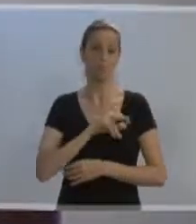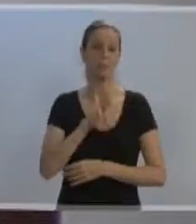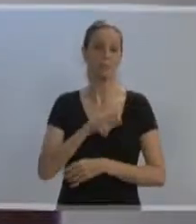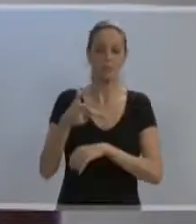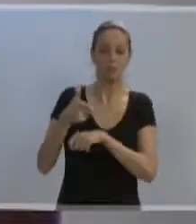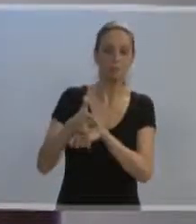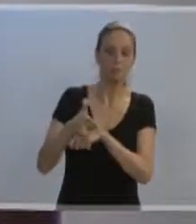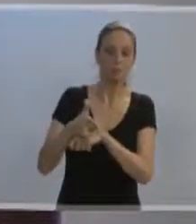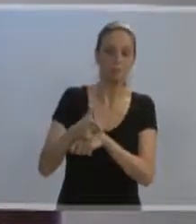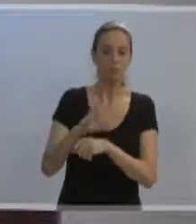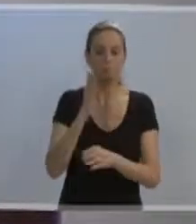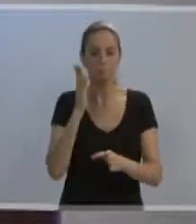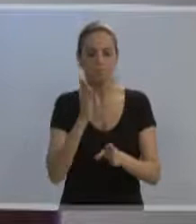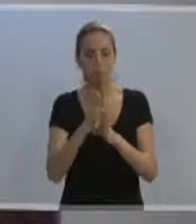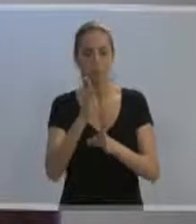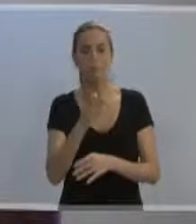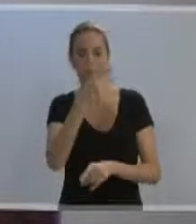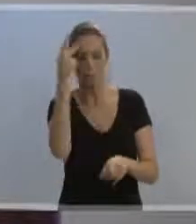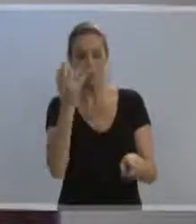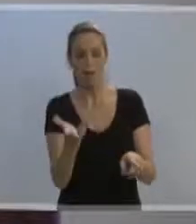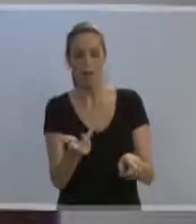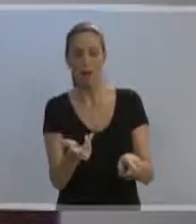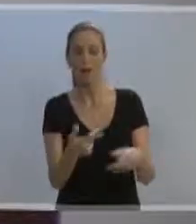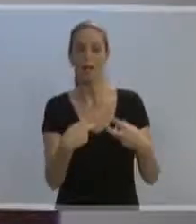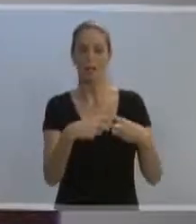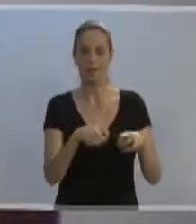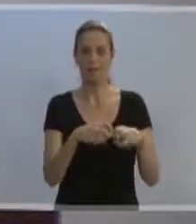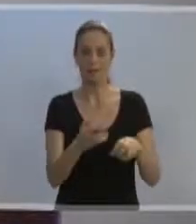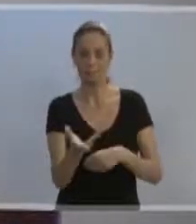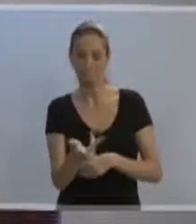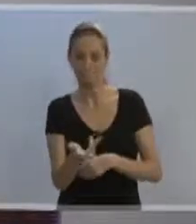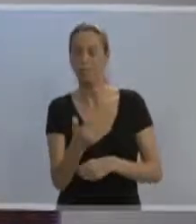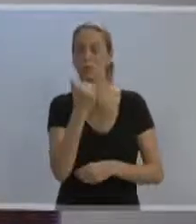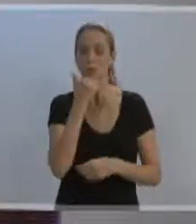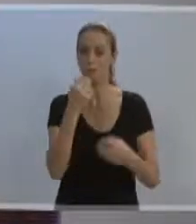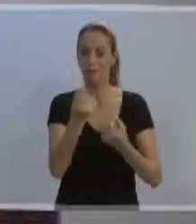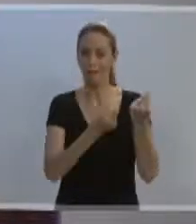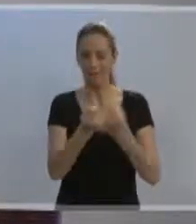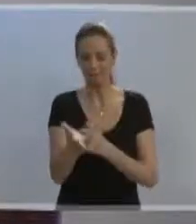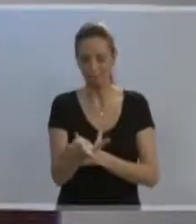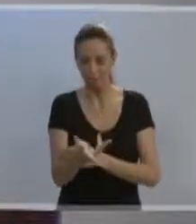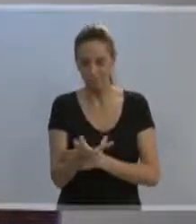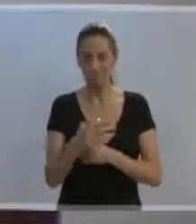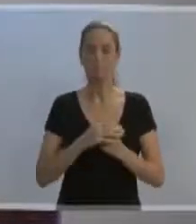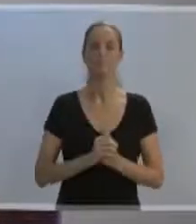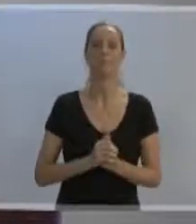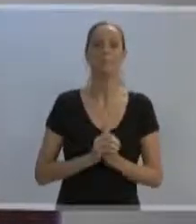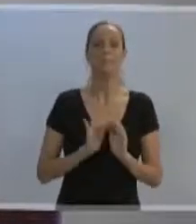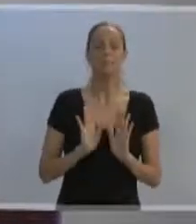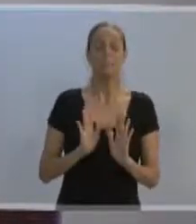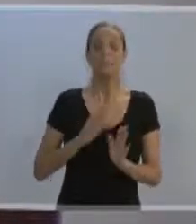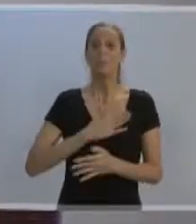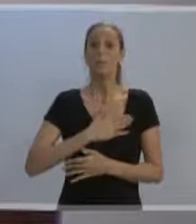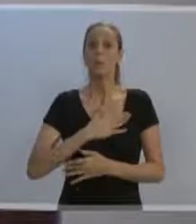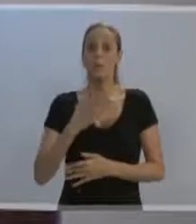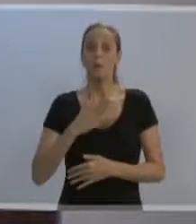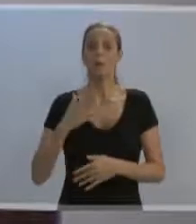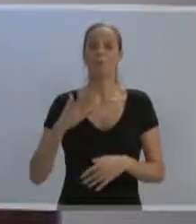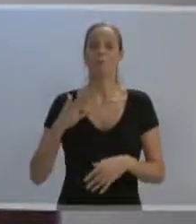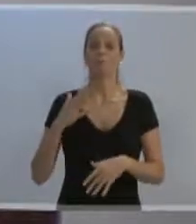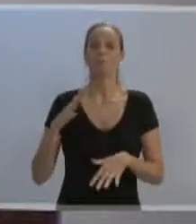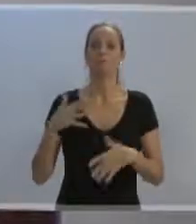não concordo quando s traz aqui o tema para discussão no sentido de eliminar